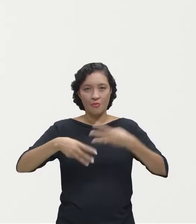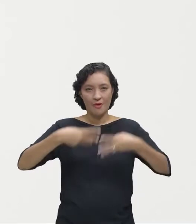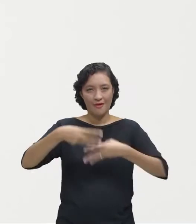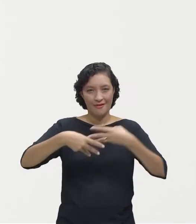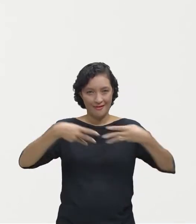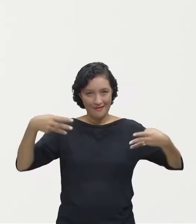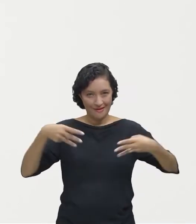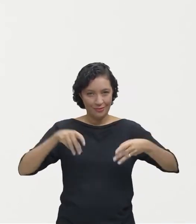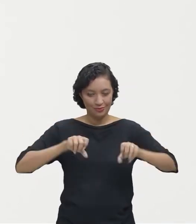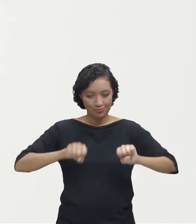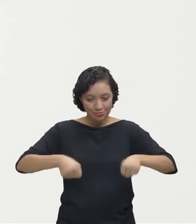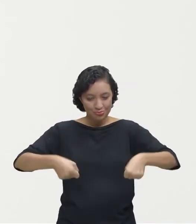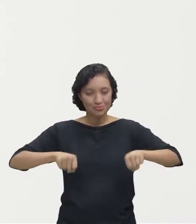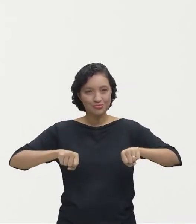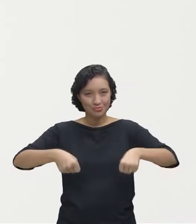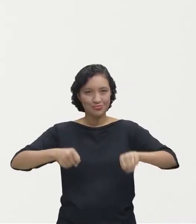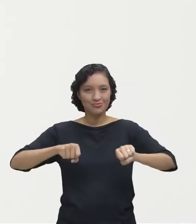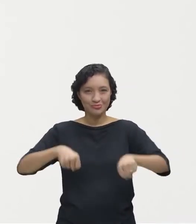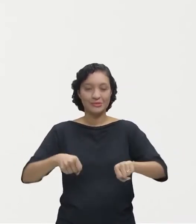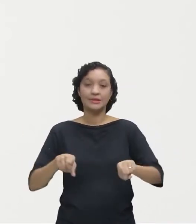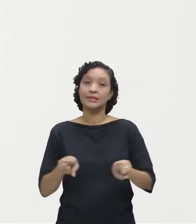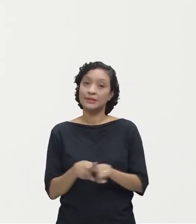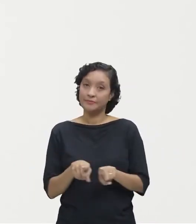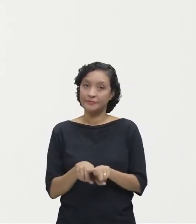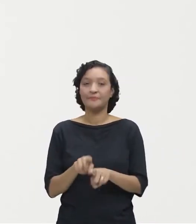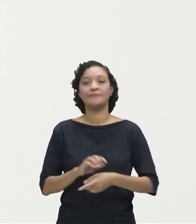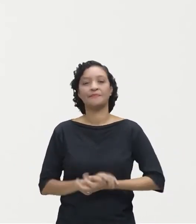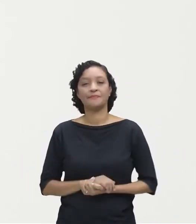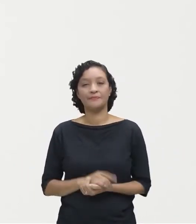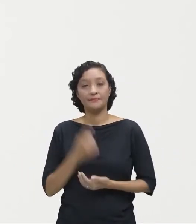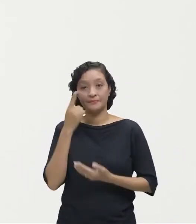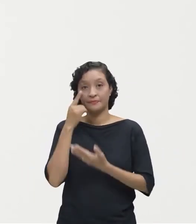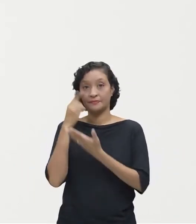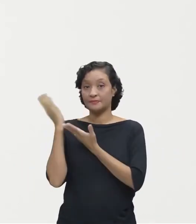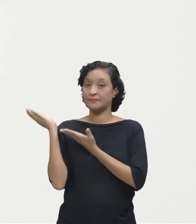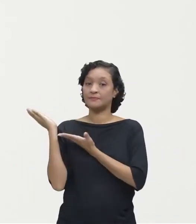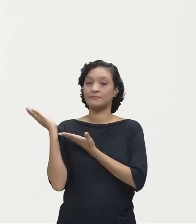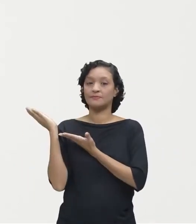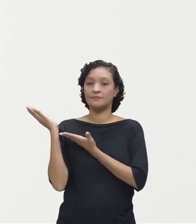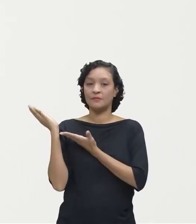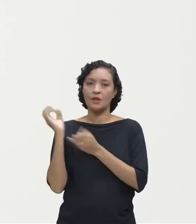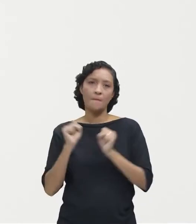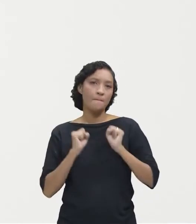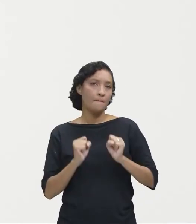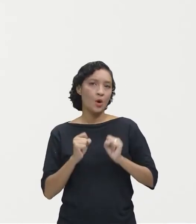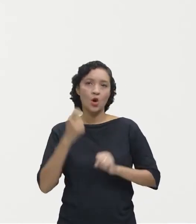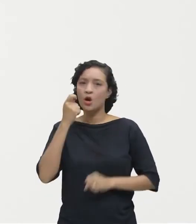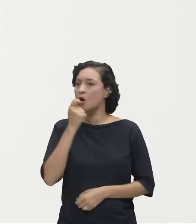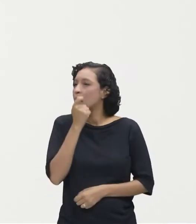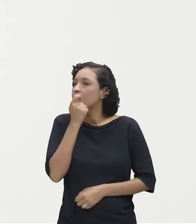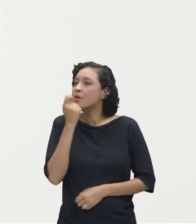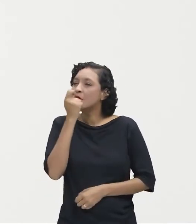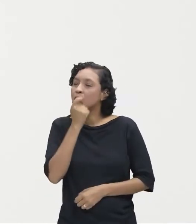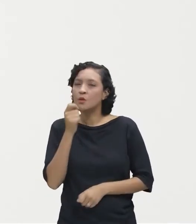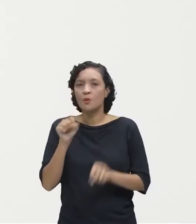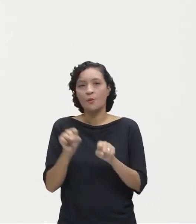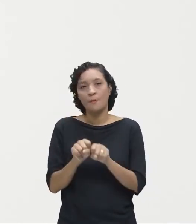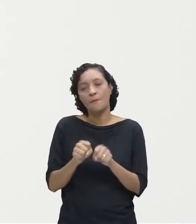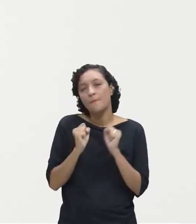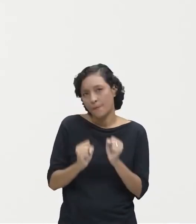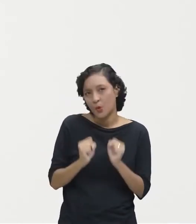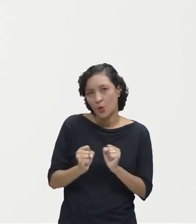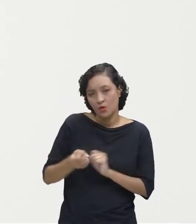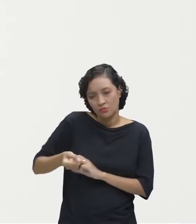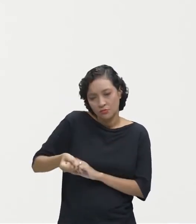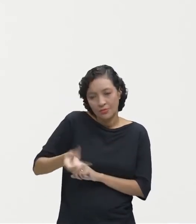um cilindro. Isso aqui, ó, pode ser um batom, pode ser uma lanterna,